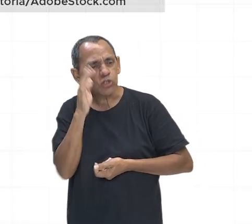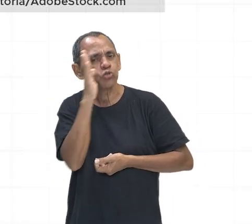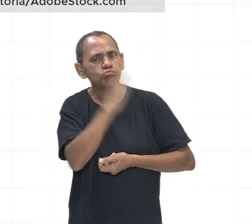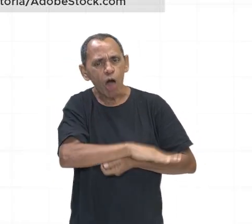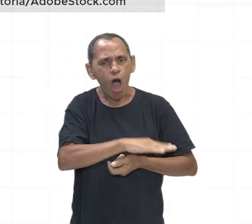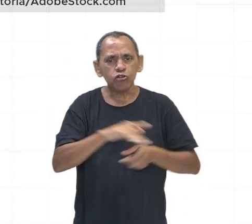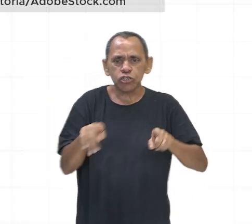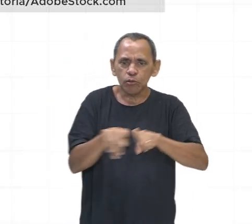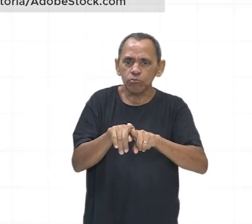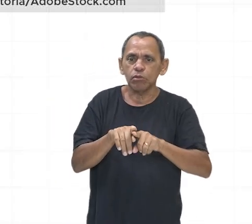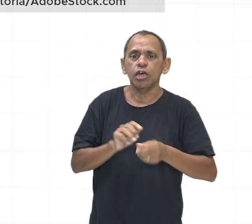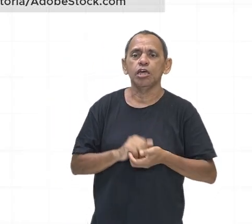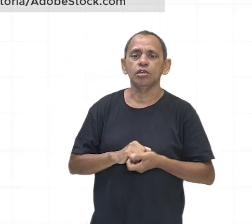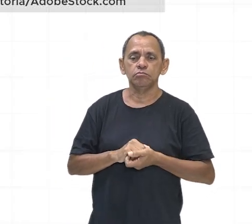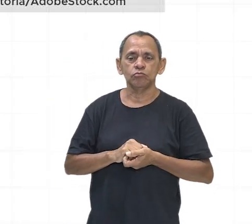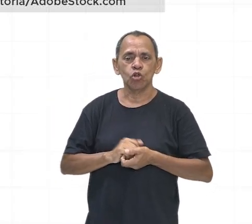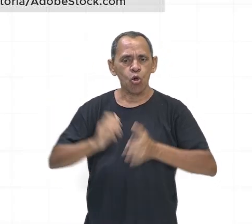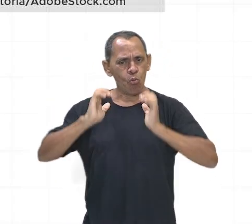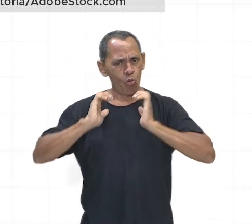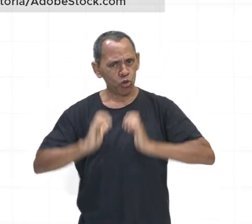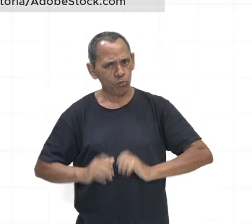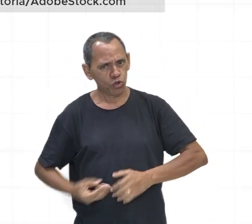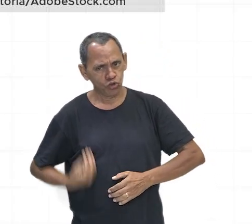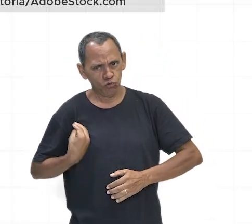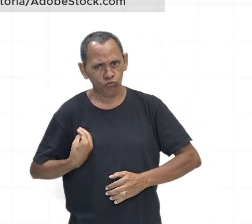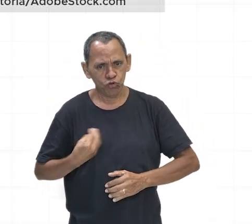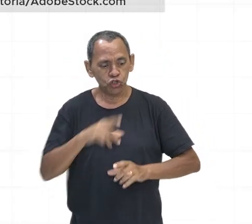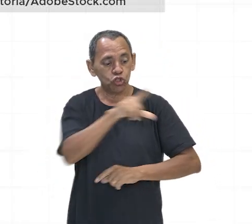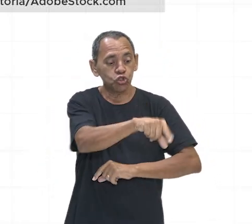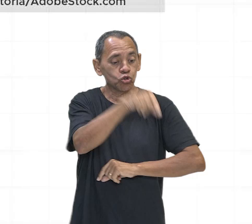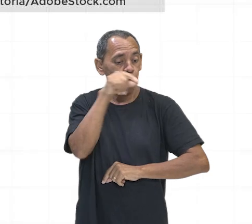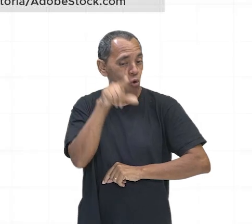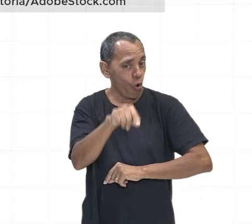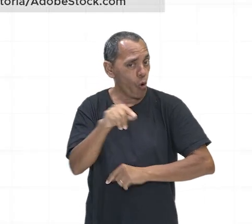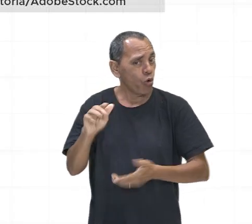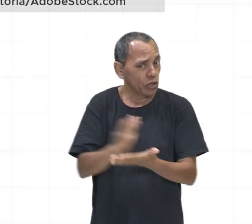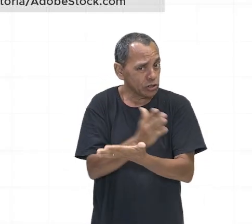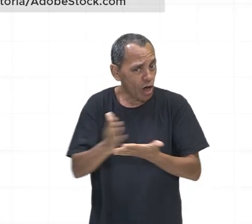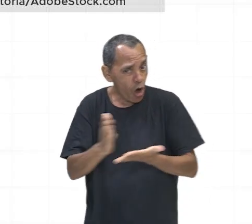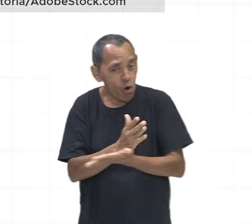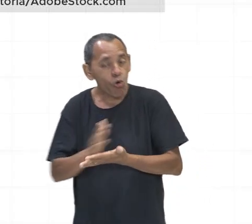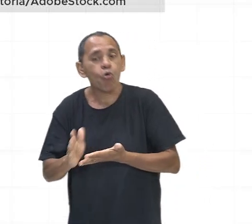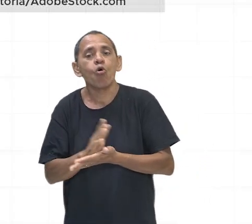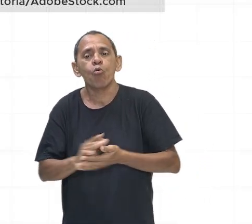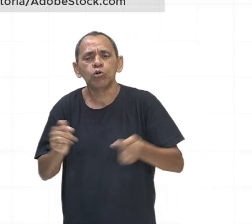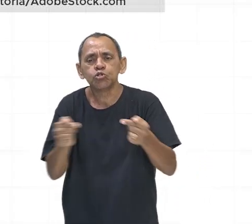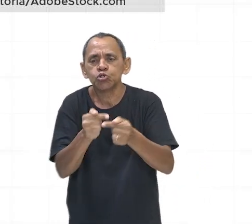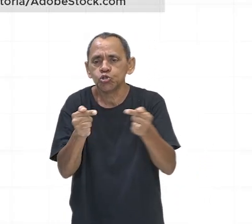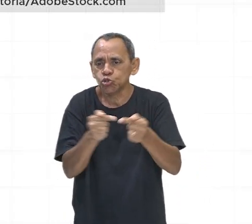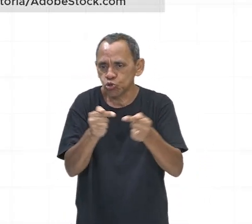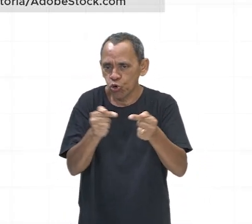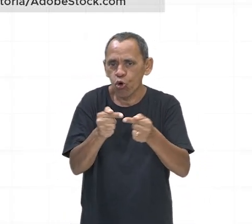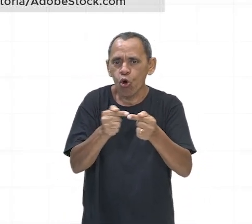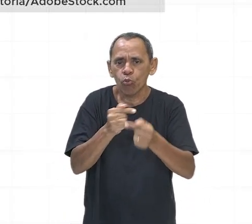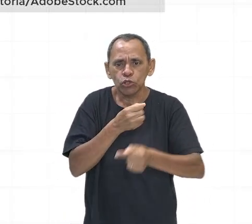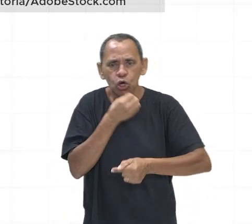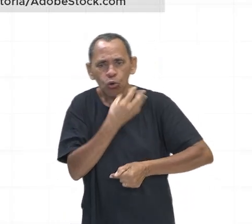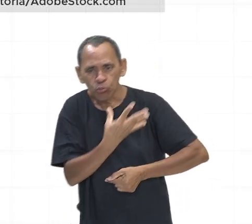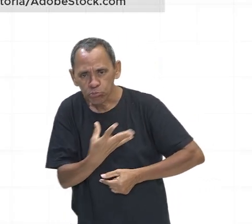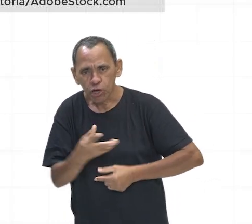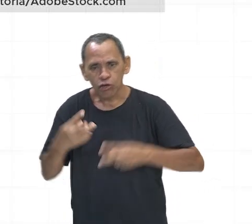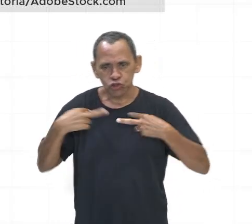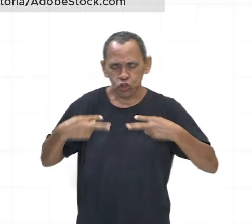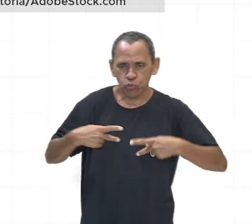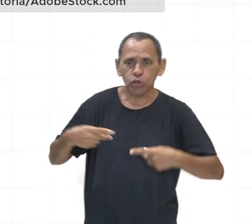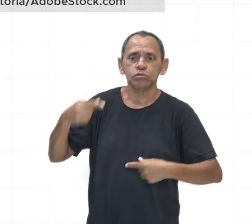vida, são escolhas que muitas vezes não condizem com o bem que o ser humano tem dentro de